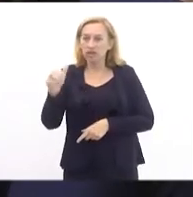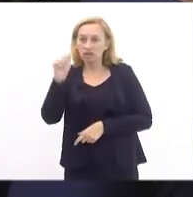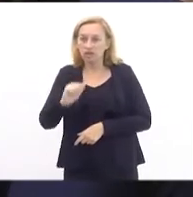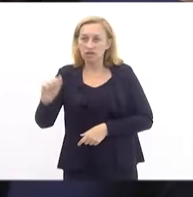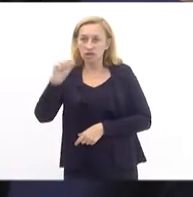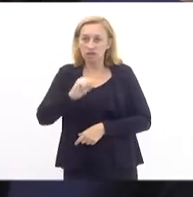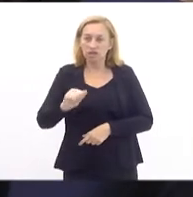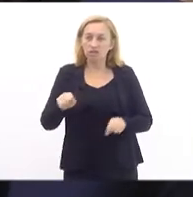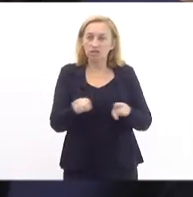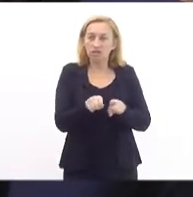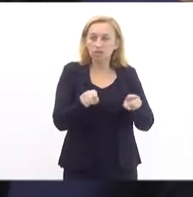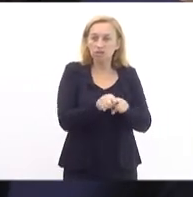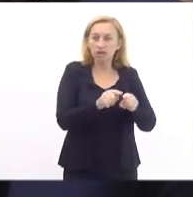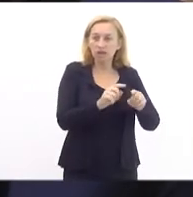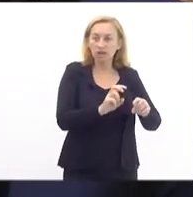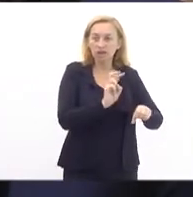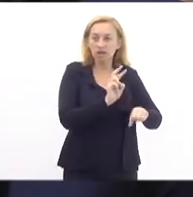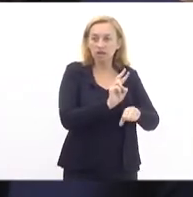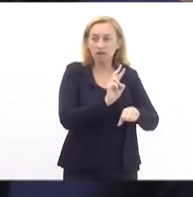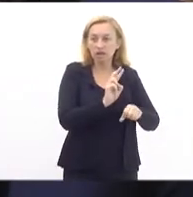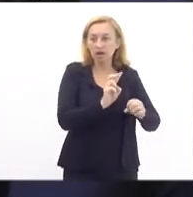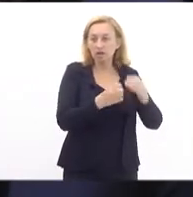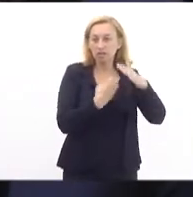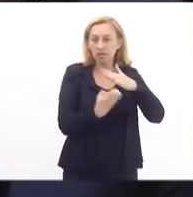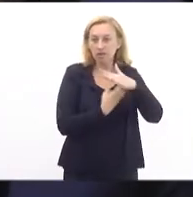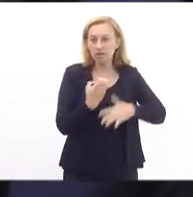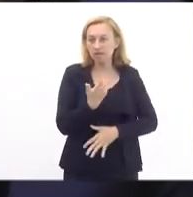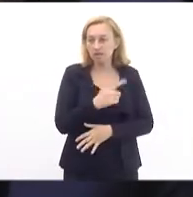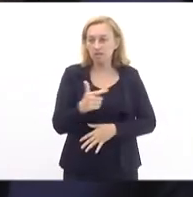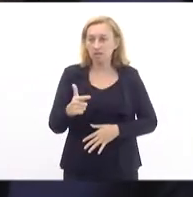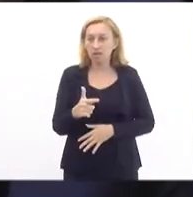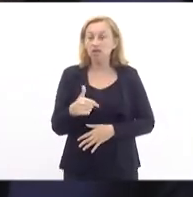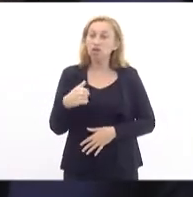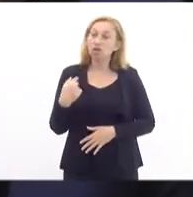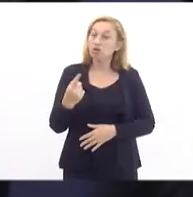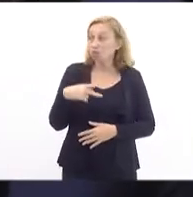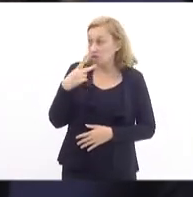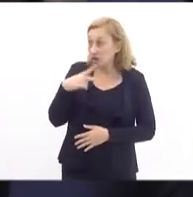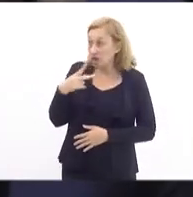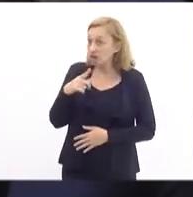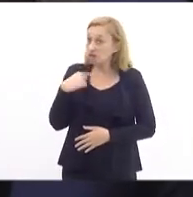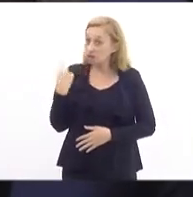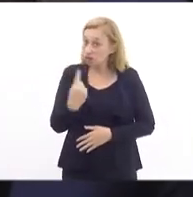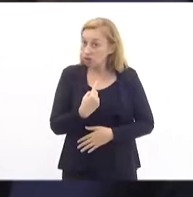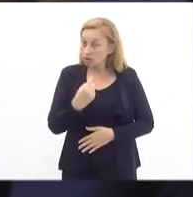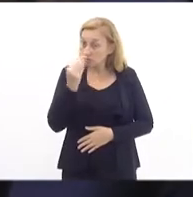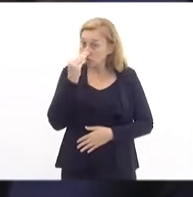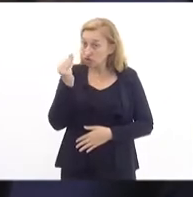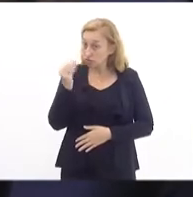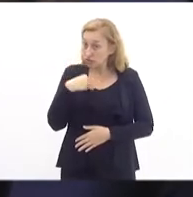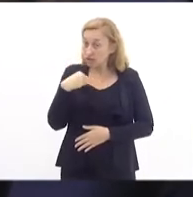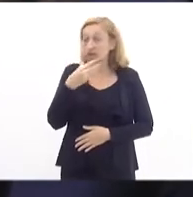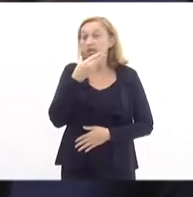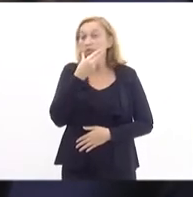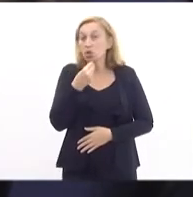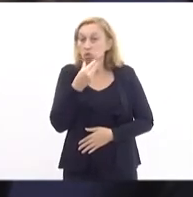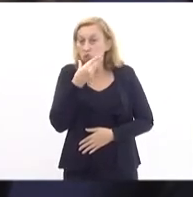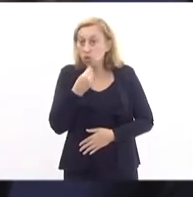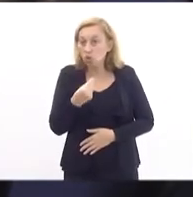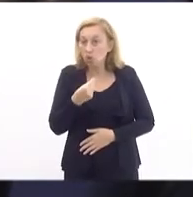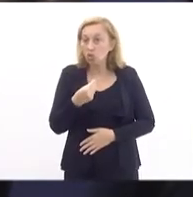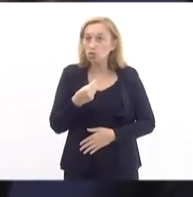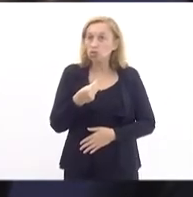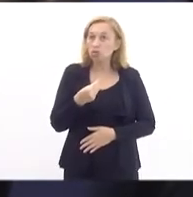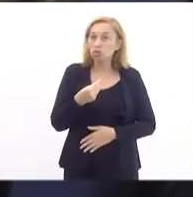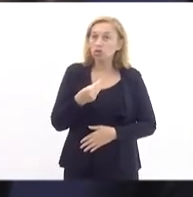É como havia dito, nós somos massacrados pelos homens, porque eles,